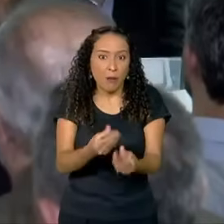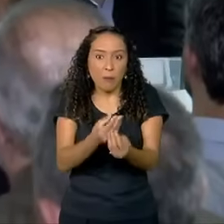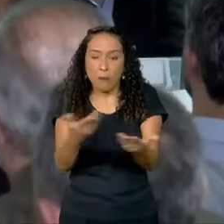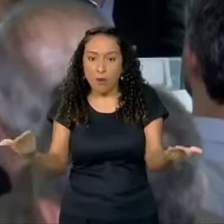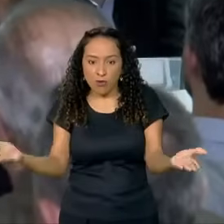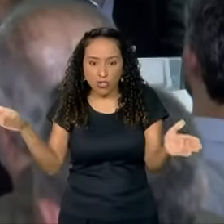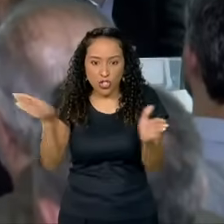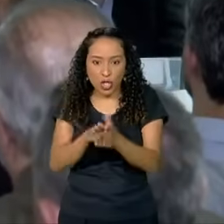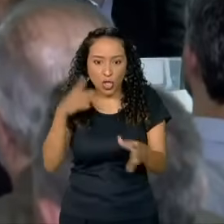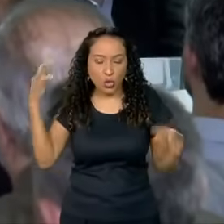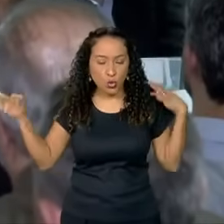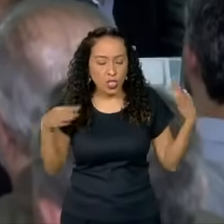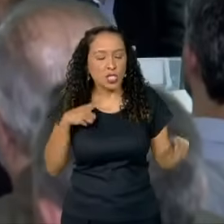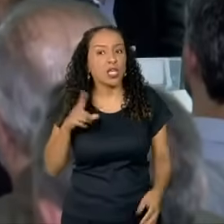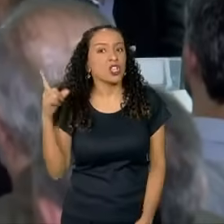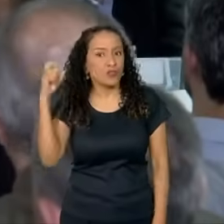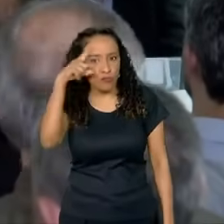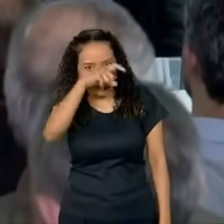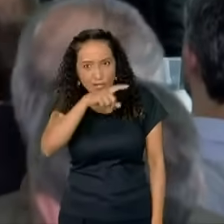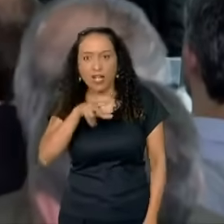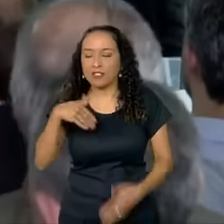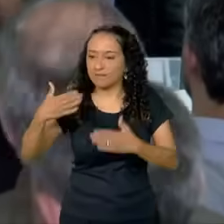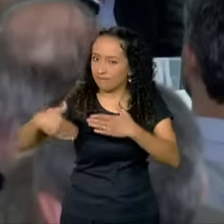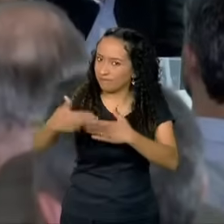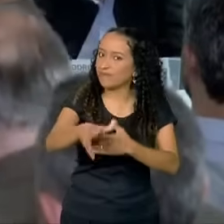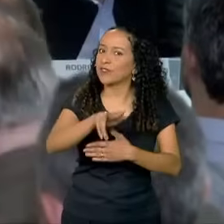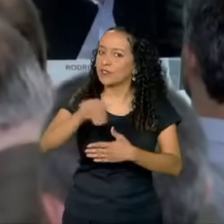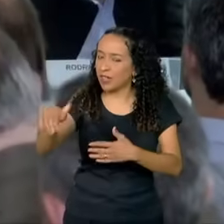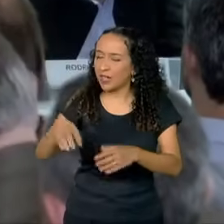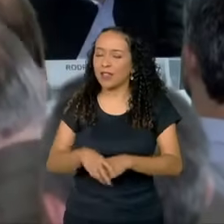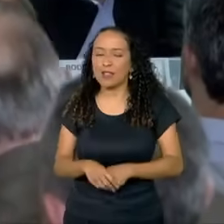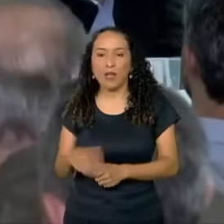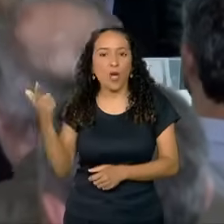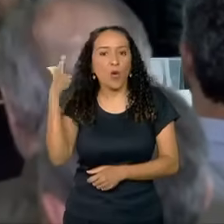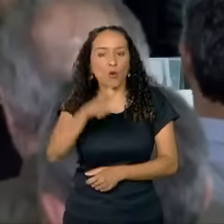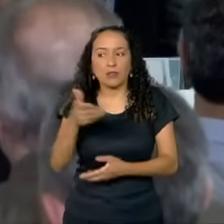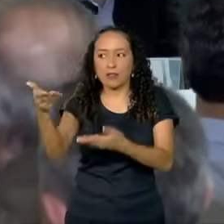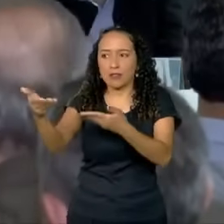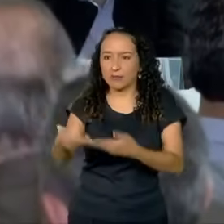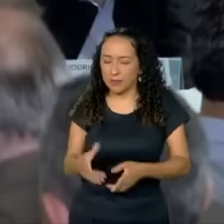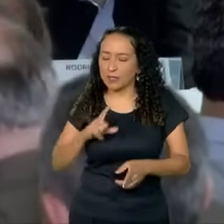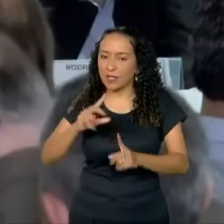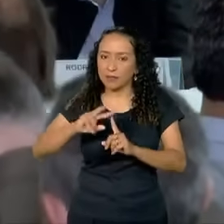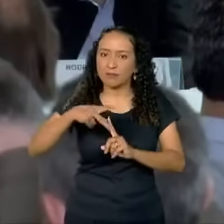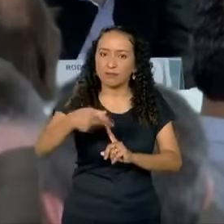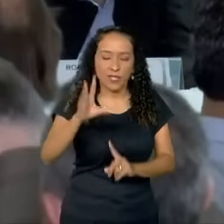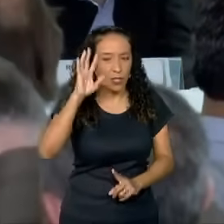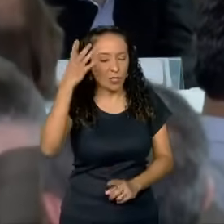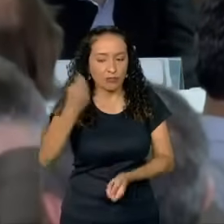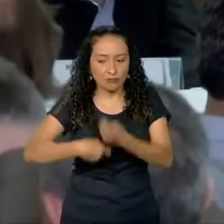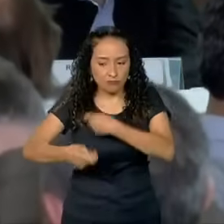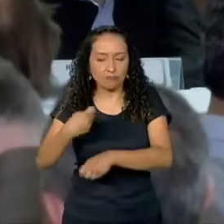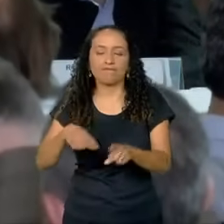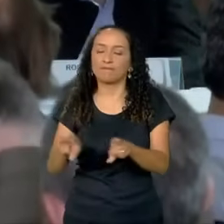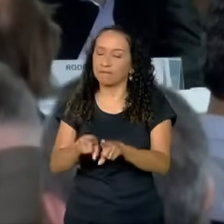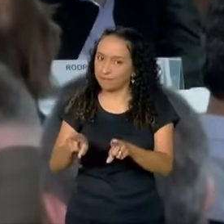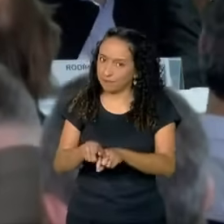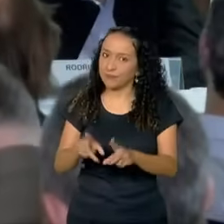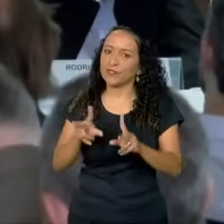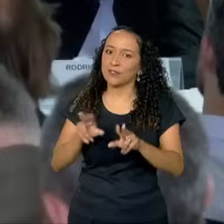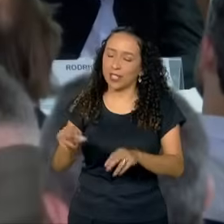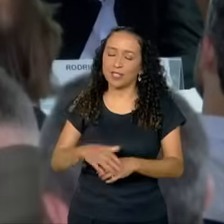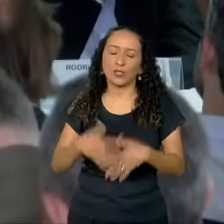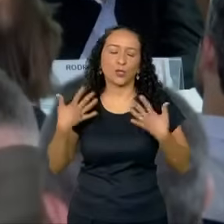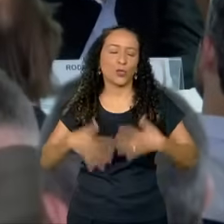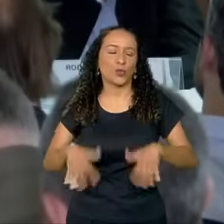lá, e vamos ter dificuldades ainda nesses próximos dias para poder conseguir atender, então você vai ter resultados econômicos também,